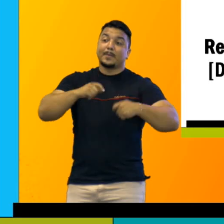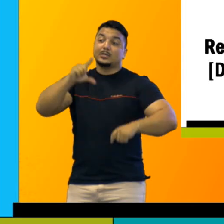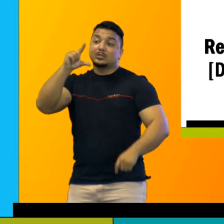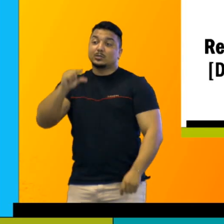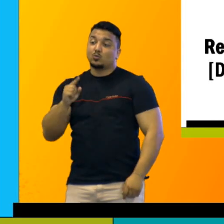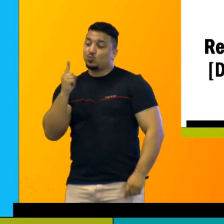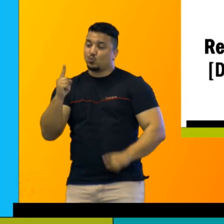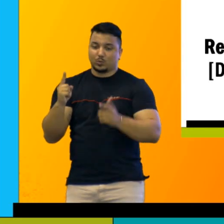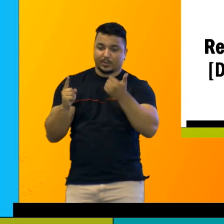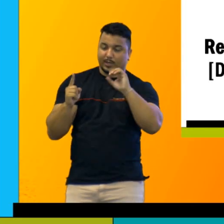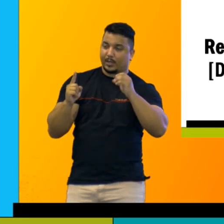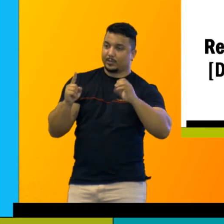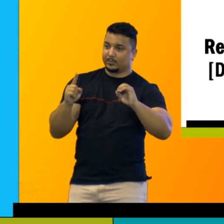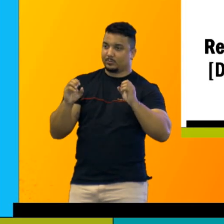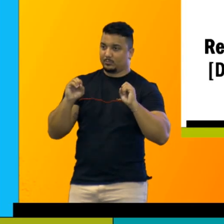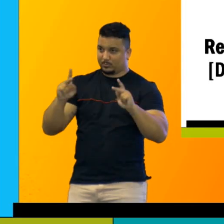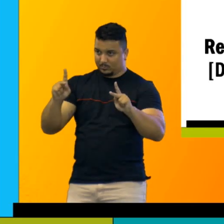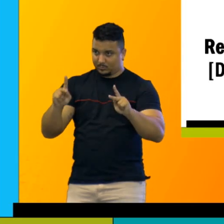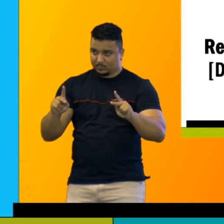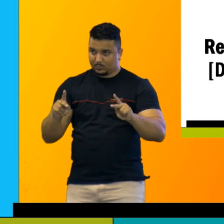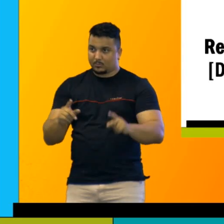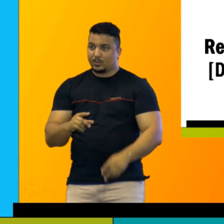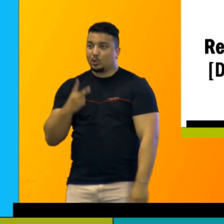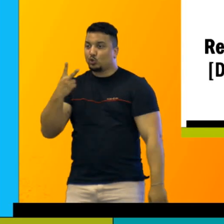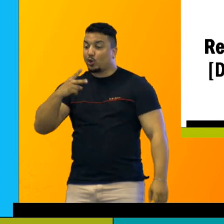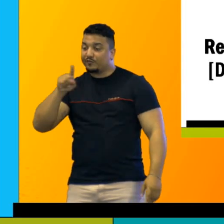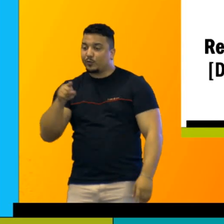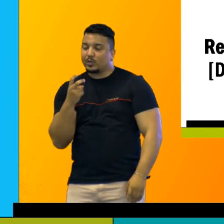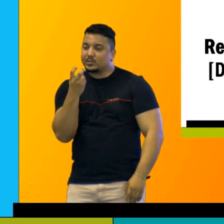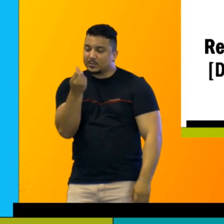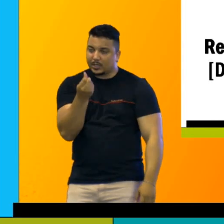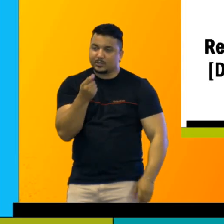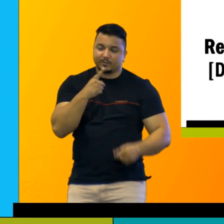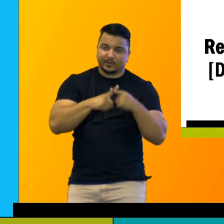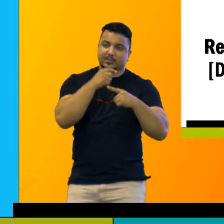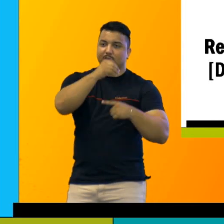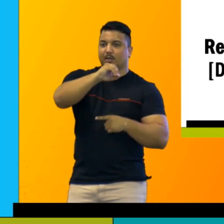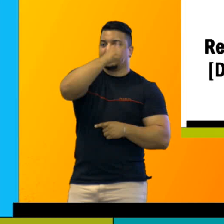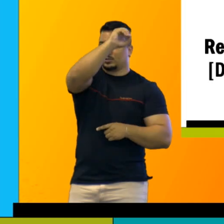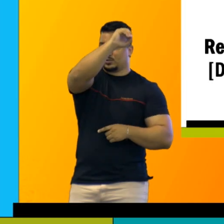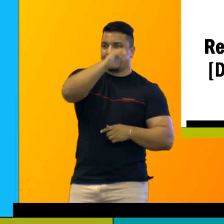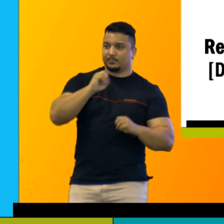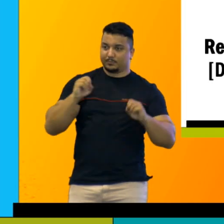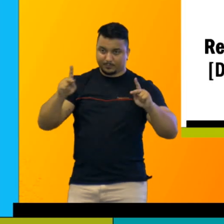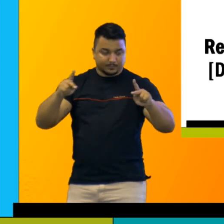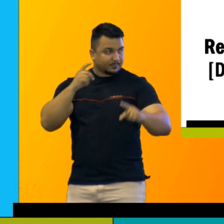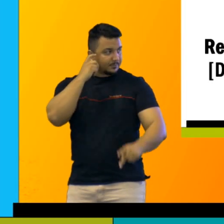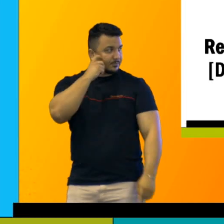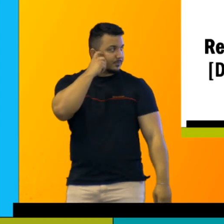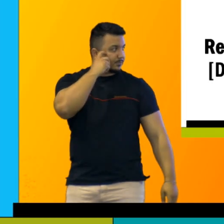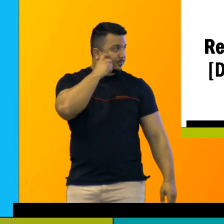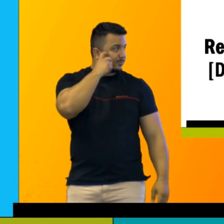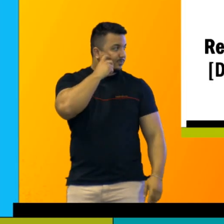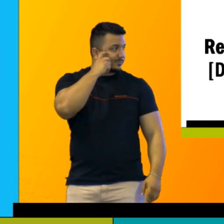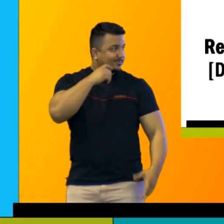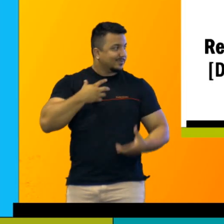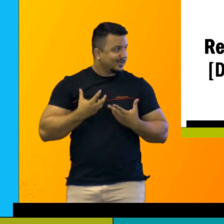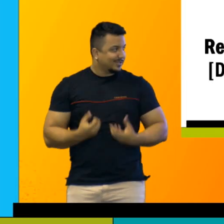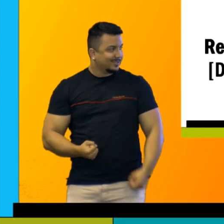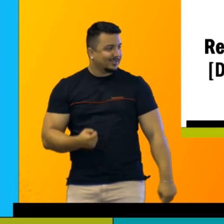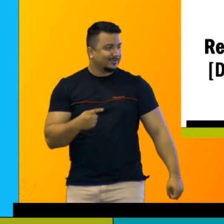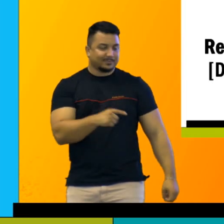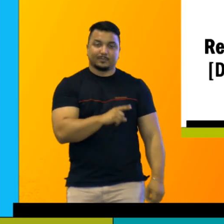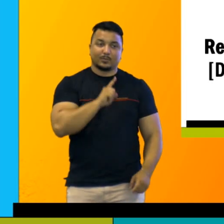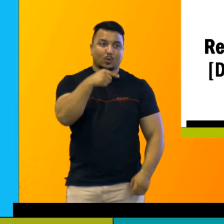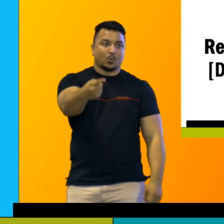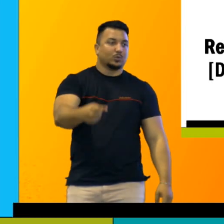entre 1 e 10. Então, o certo mesmo seria 2,6 vezes 10 elevado a 10. Fechou? Chegou, cansei nessa, viu? Vamos